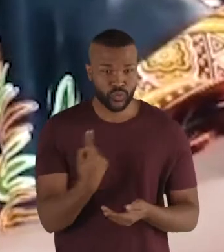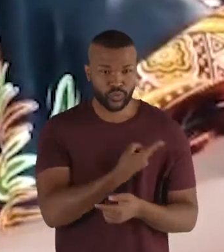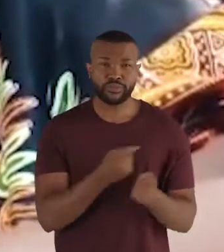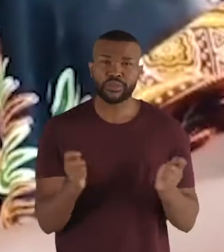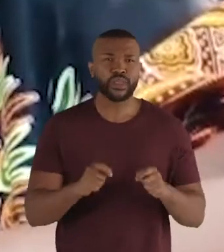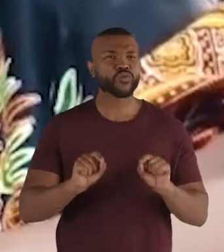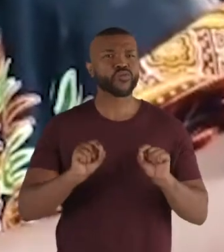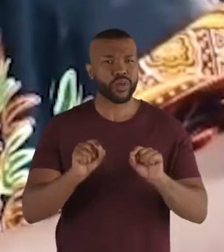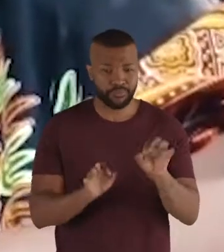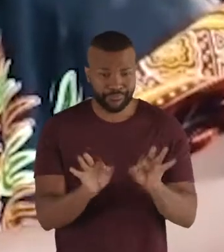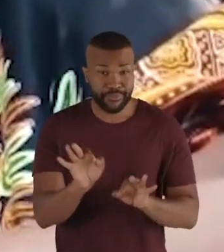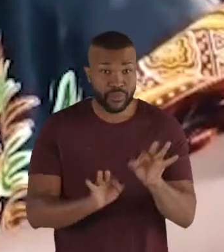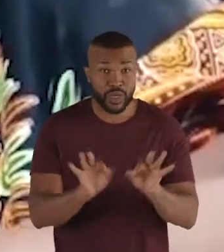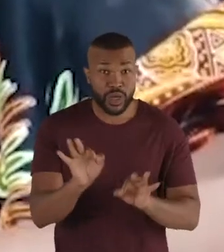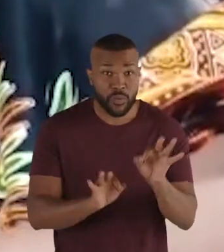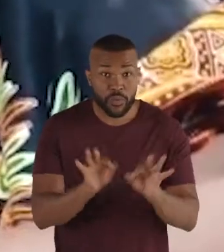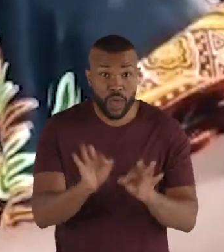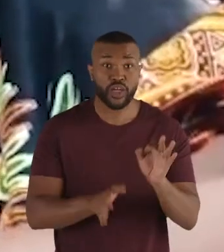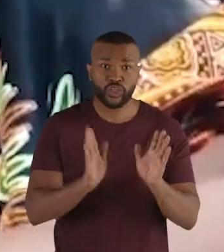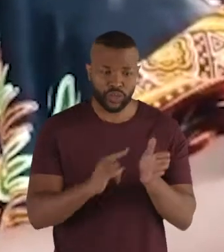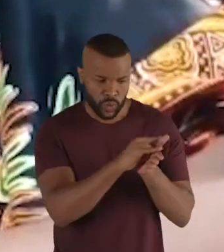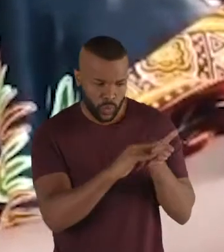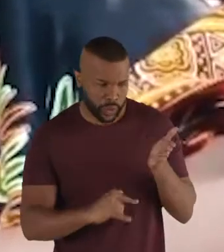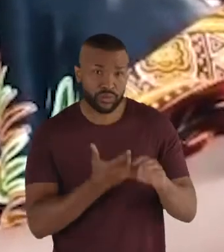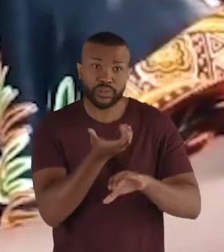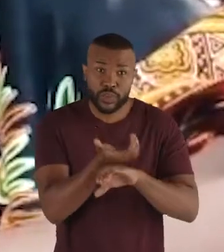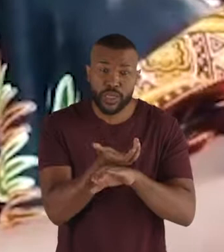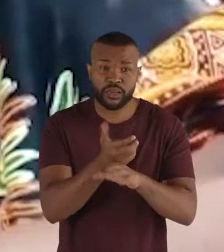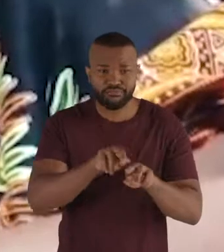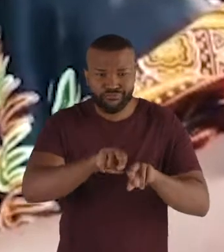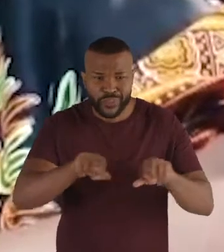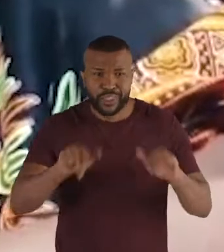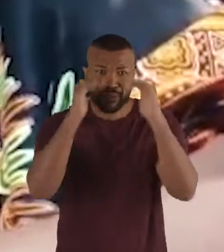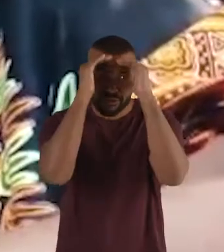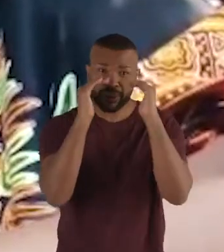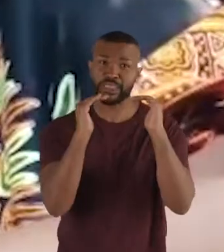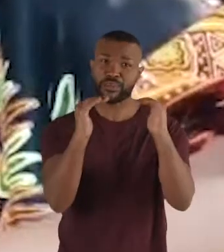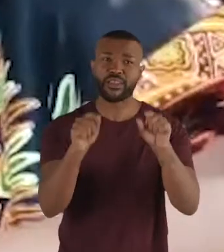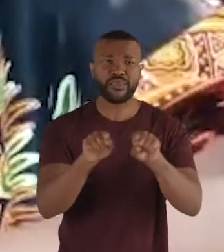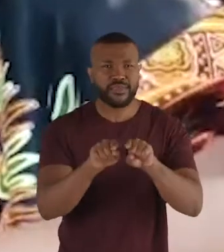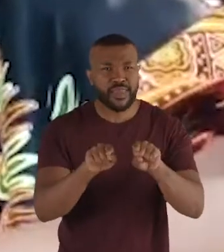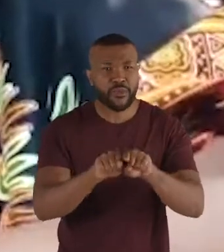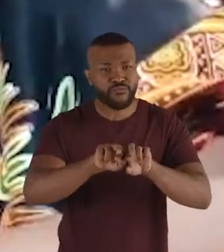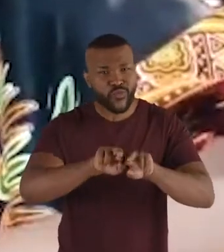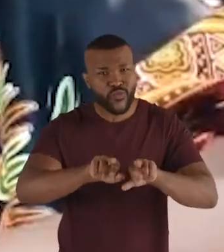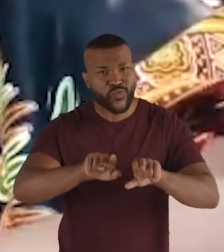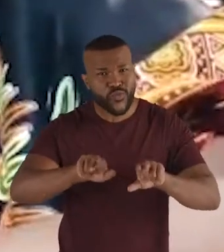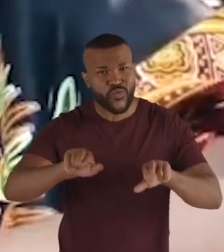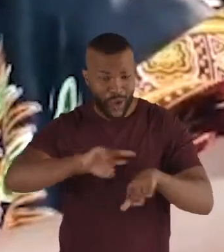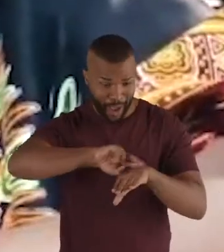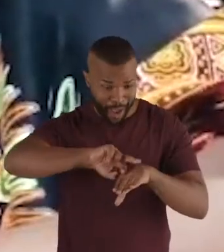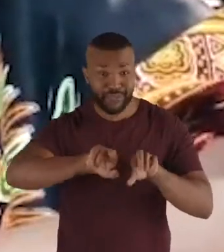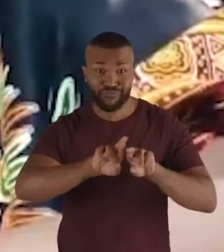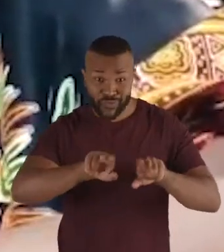poderemos construir um currículo que respeite a diversidade, que respeite a plurietnicidade,